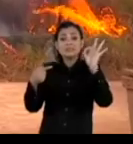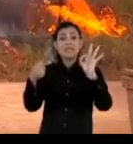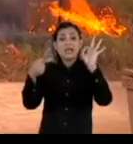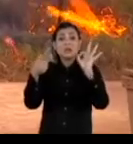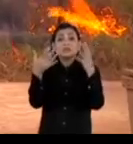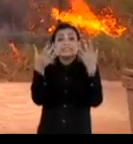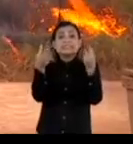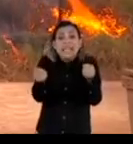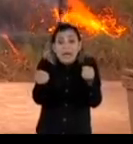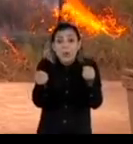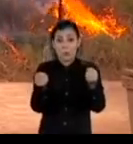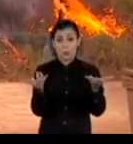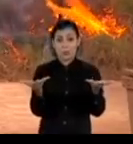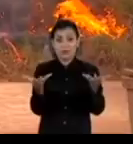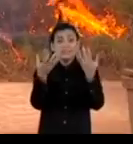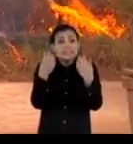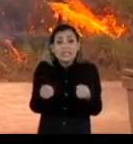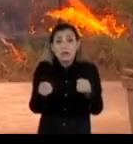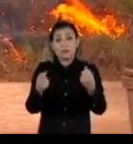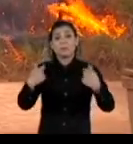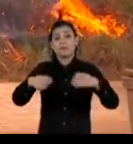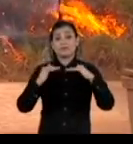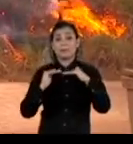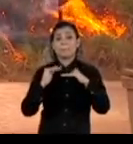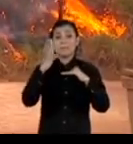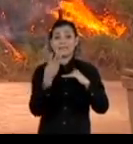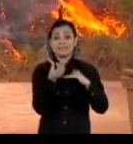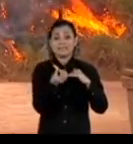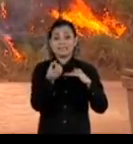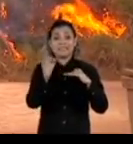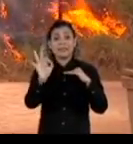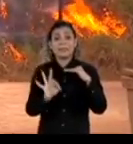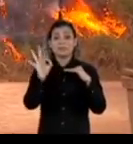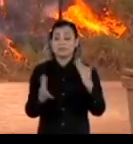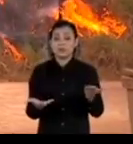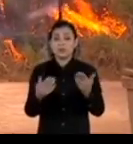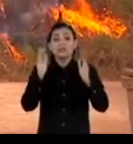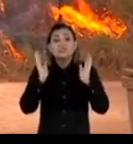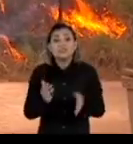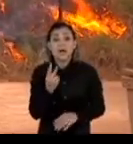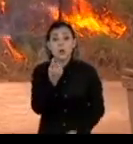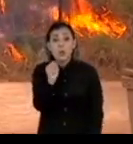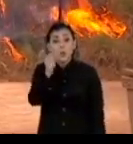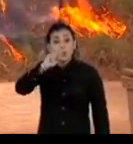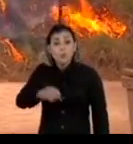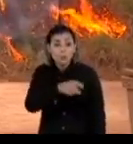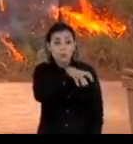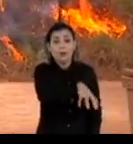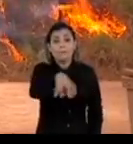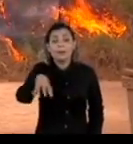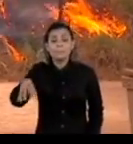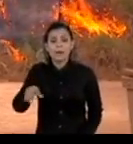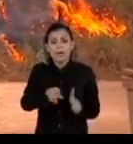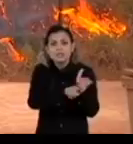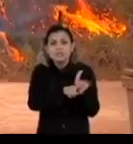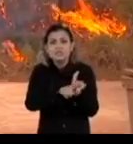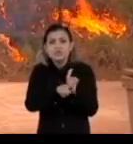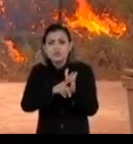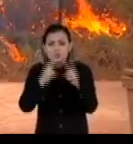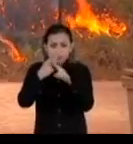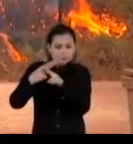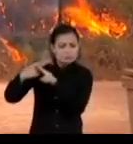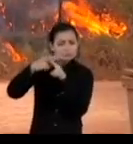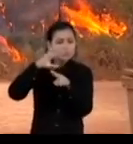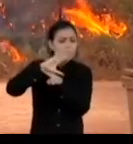emergência. Só no mês de agosto, Mato Grosso registrou mais de 8 mil focos de calor, segundo o Instituto Nacional de Pesquisas